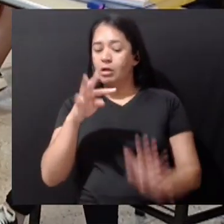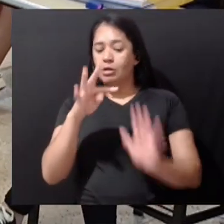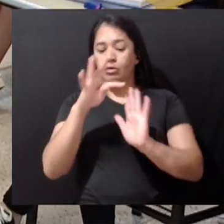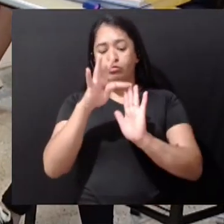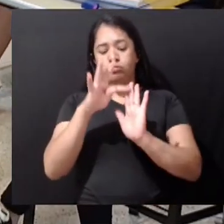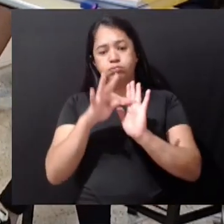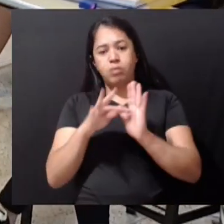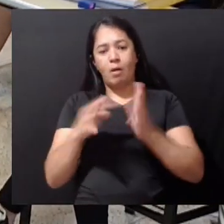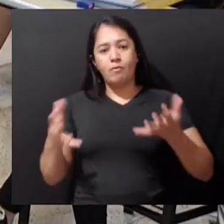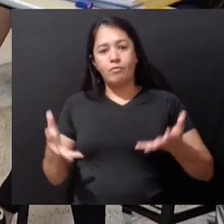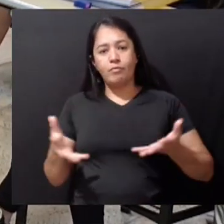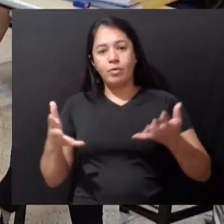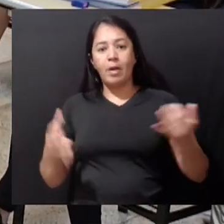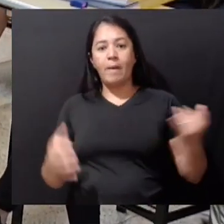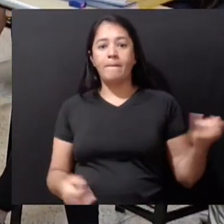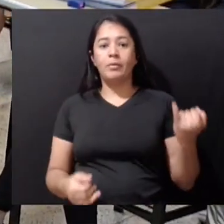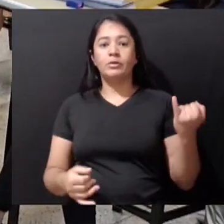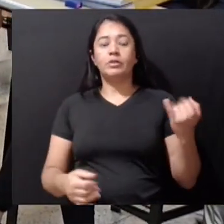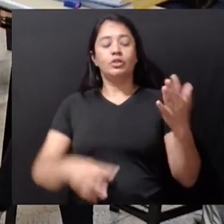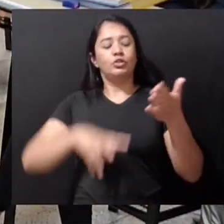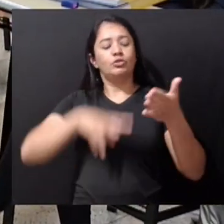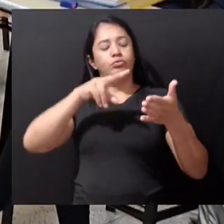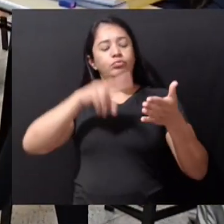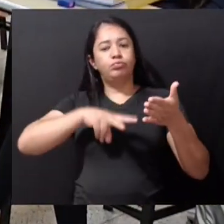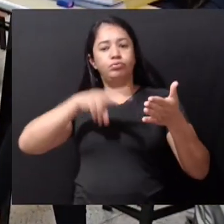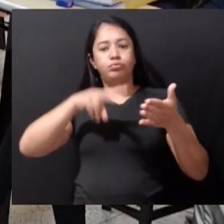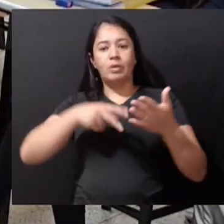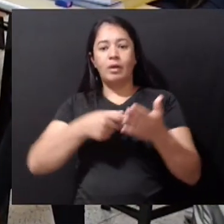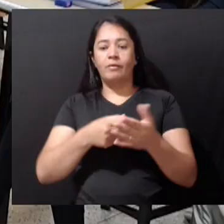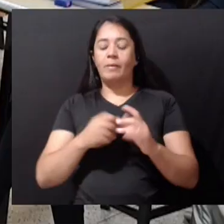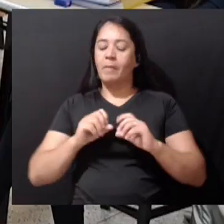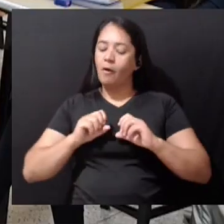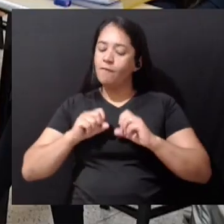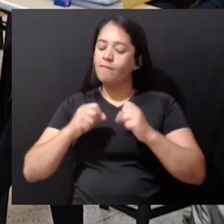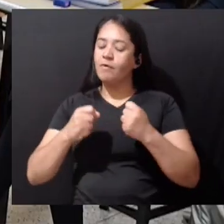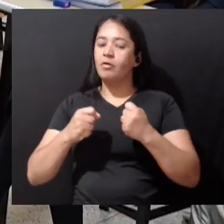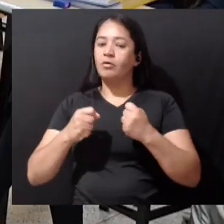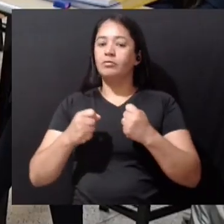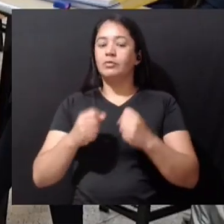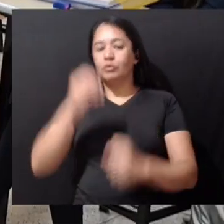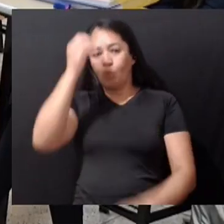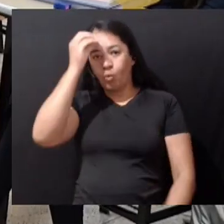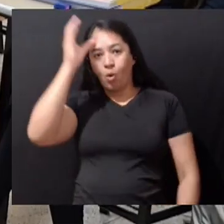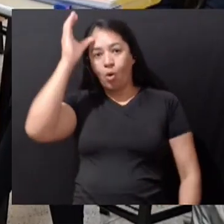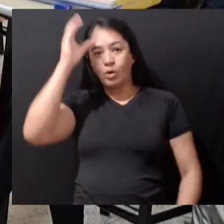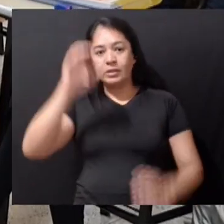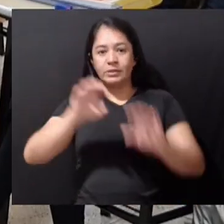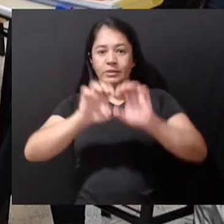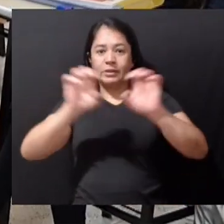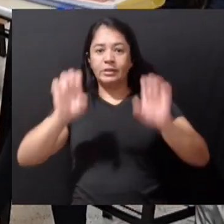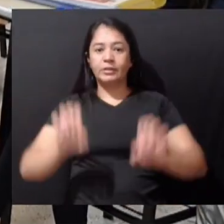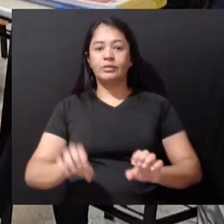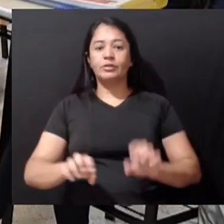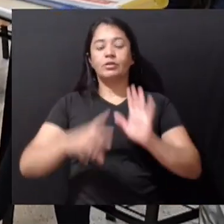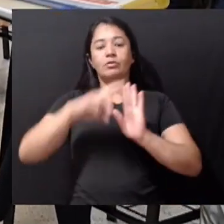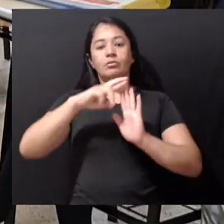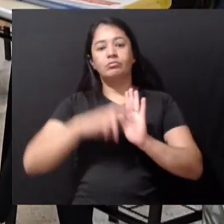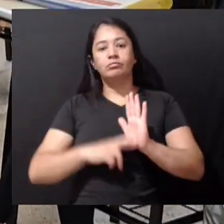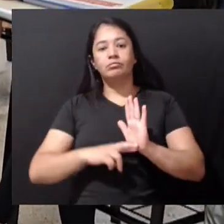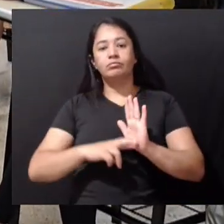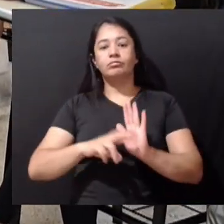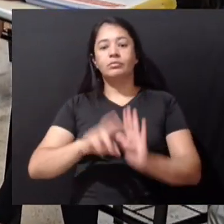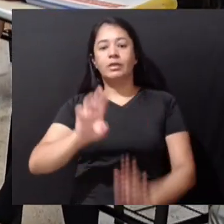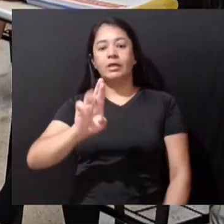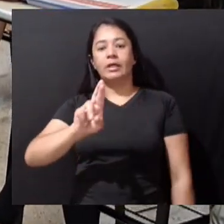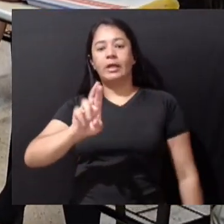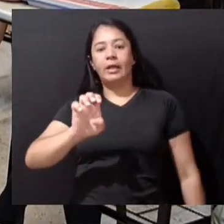ele leia, então vai exigir dedicação e conhecimento da estrutura da redação. Ela tem uma estrutura muito